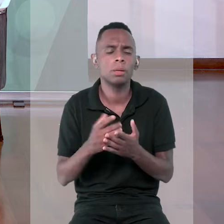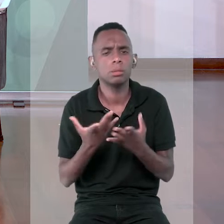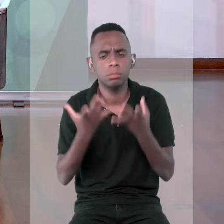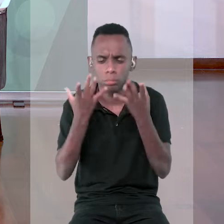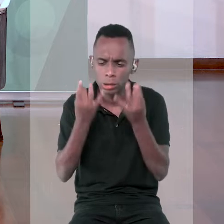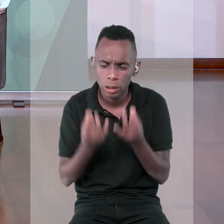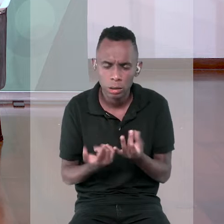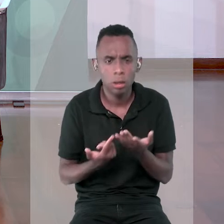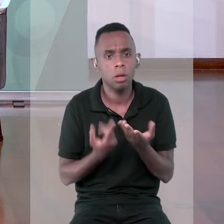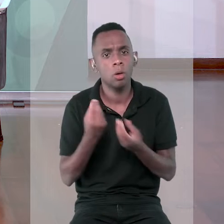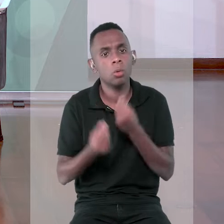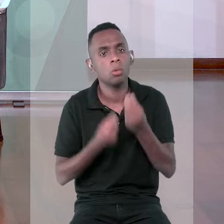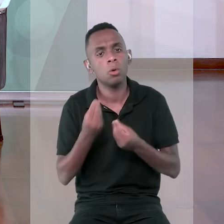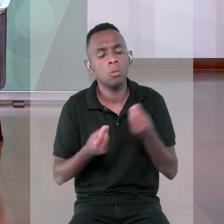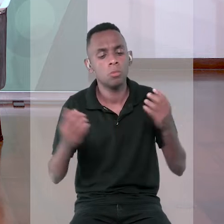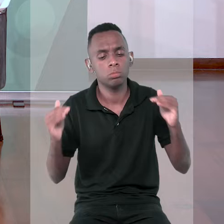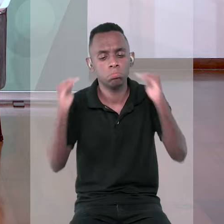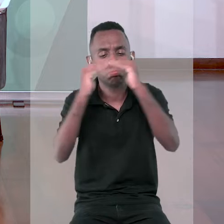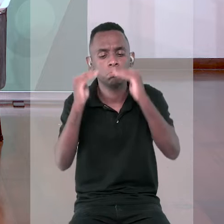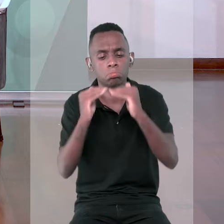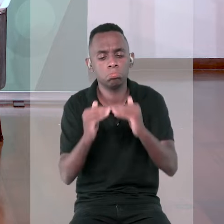pensar o que se encontra, né?